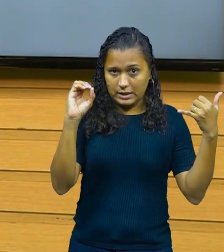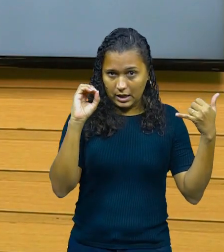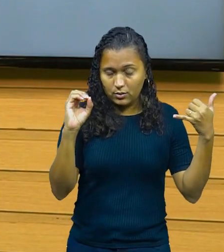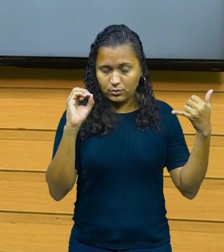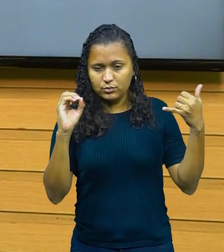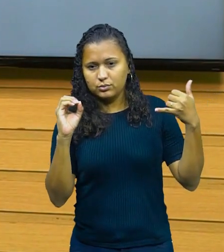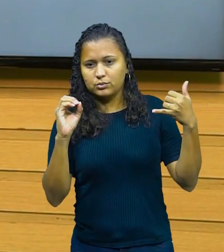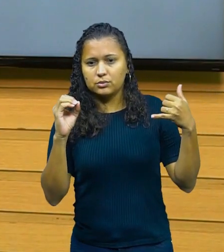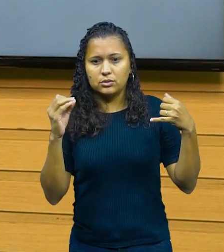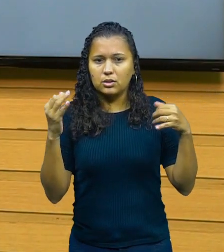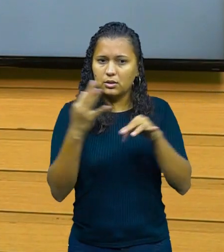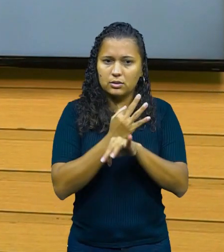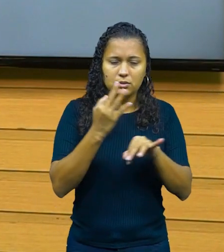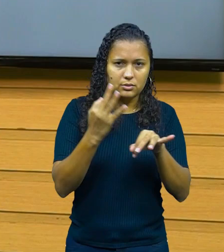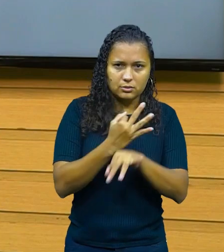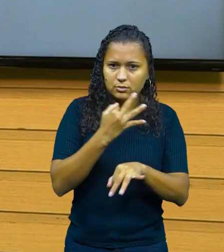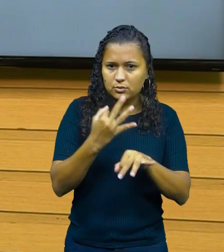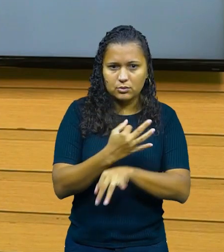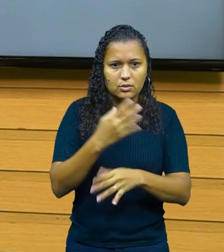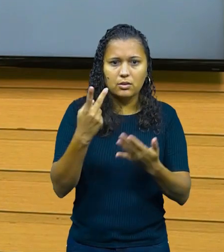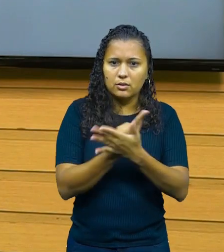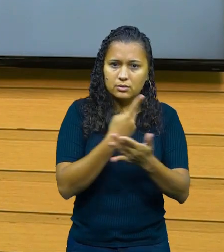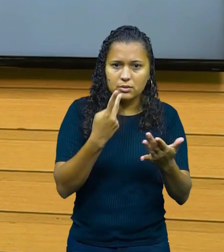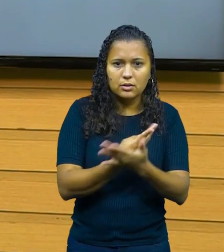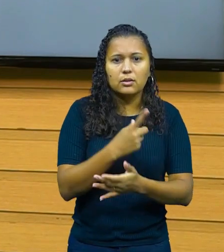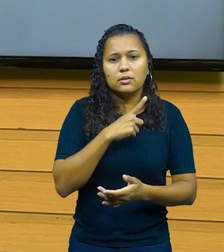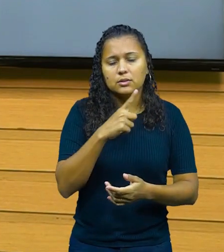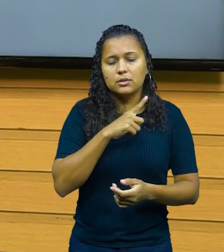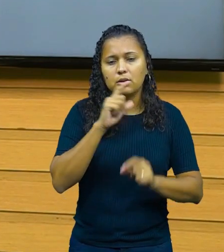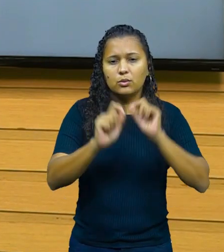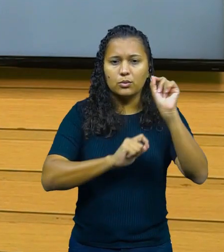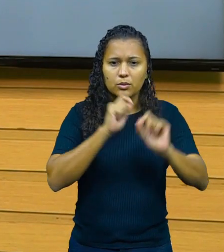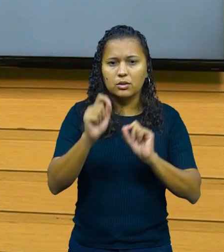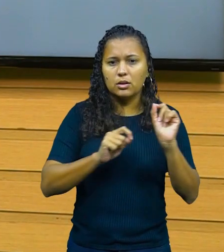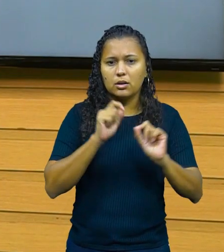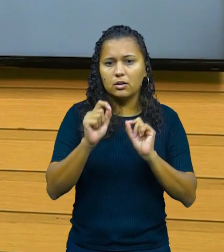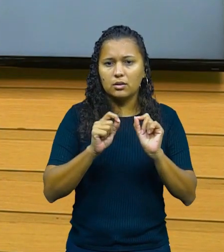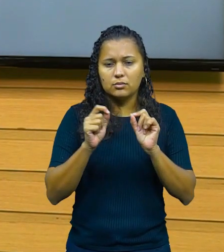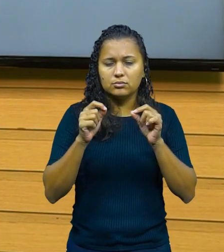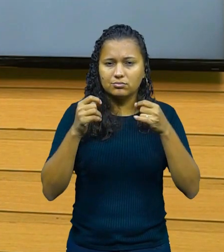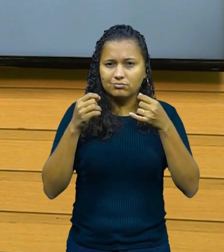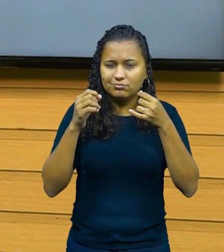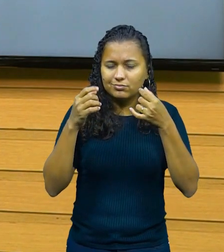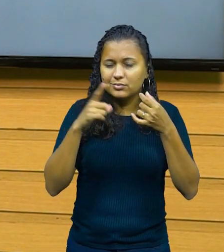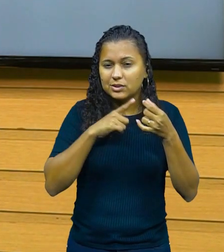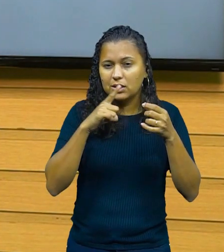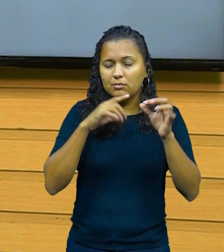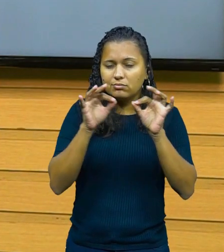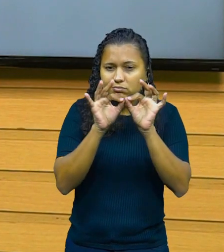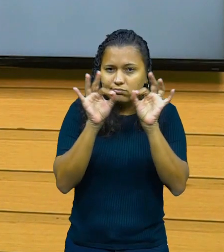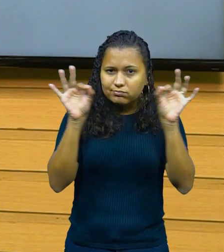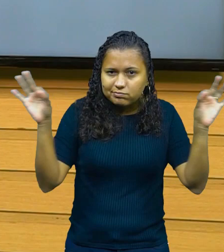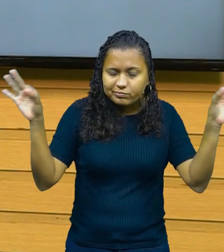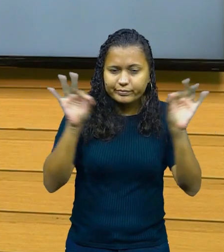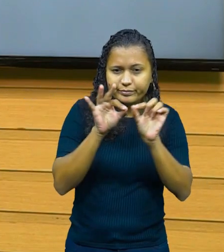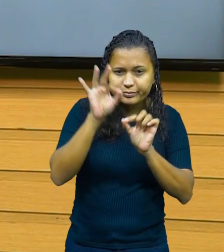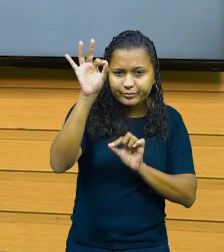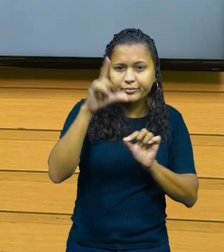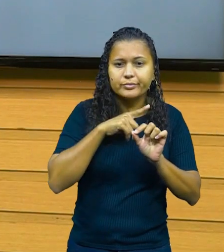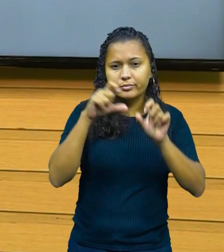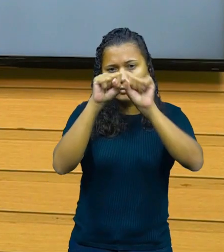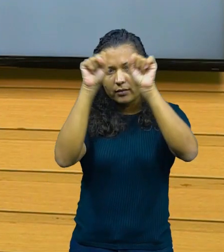linha que ele não tolera mais erros, você vai ver ali dimensionamento através de quê? Através